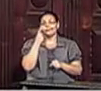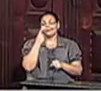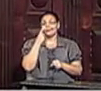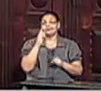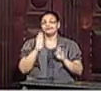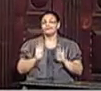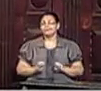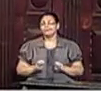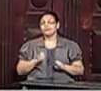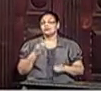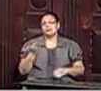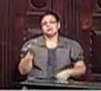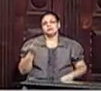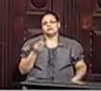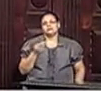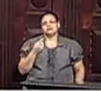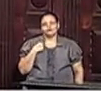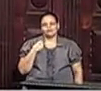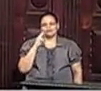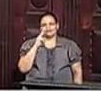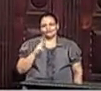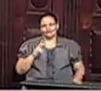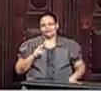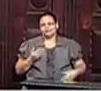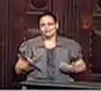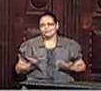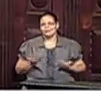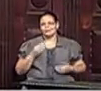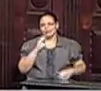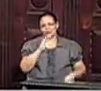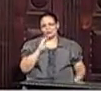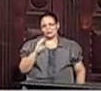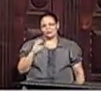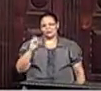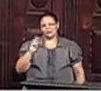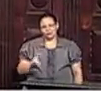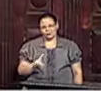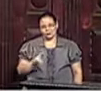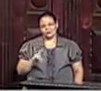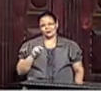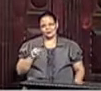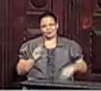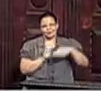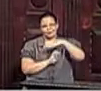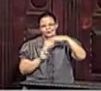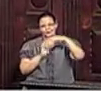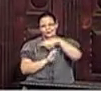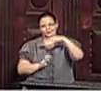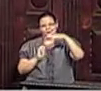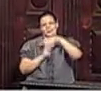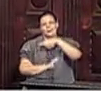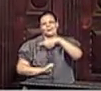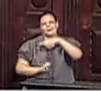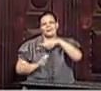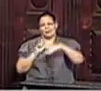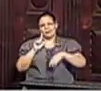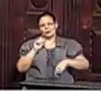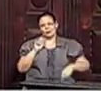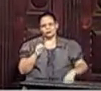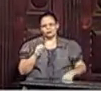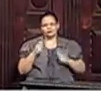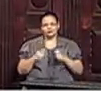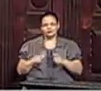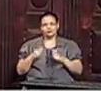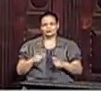bem, senhoras e senhores que nos acompanham, a CCR, que é a concessionária da Via Lagos, ela teve o